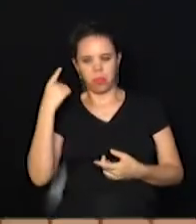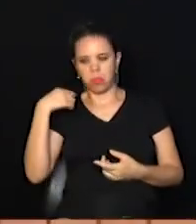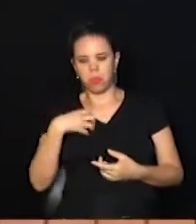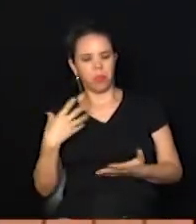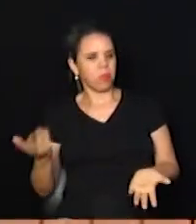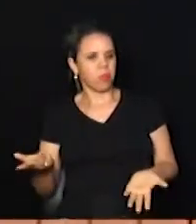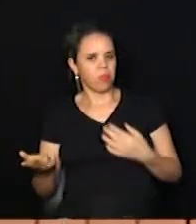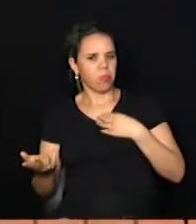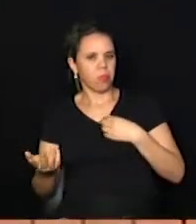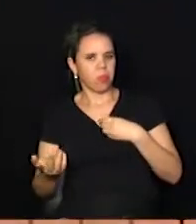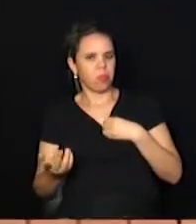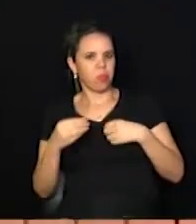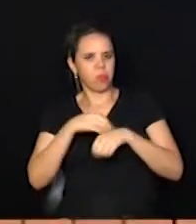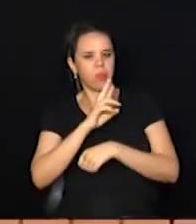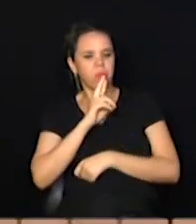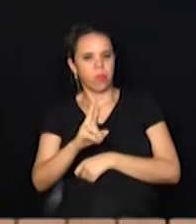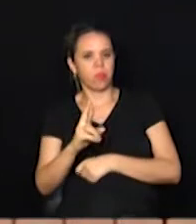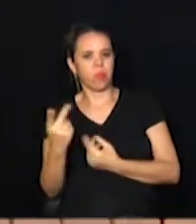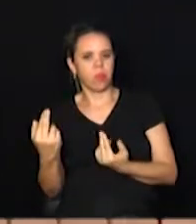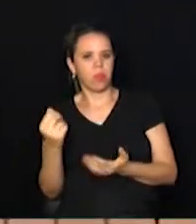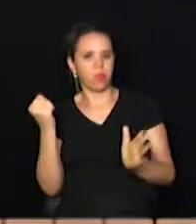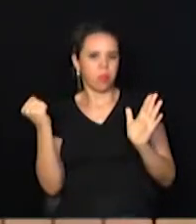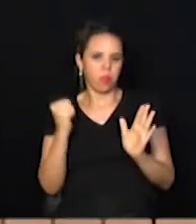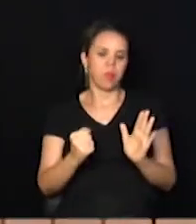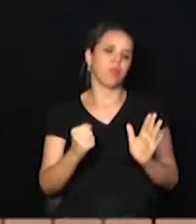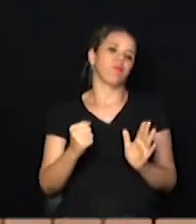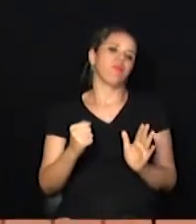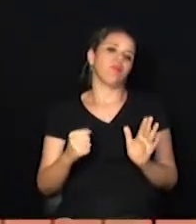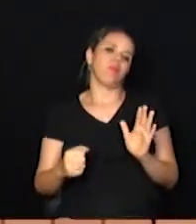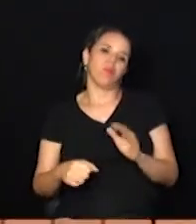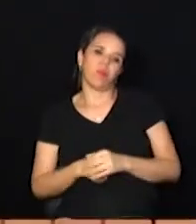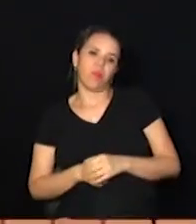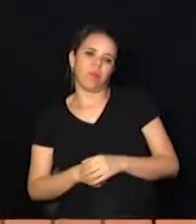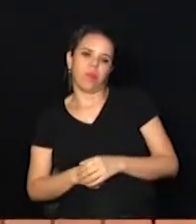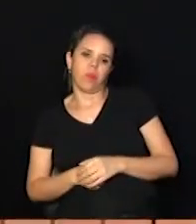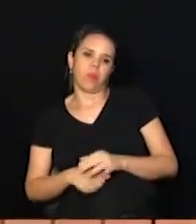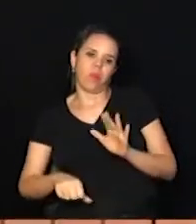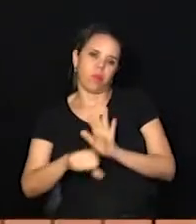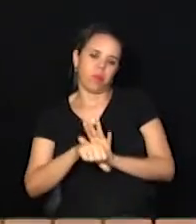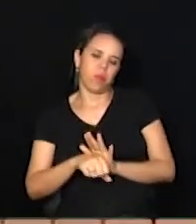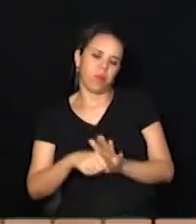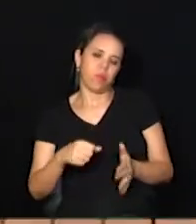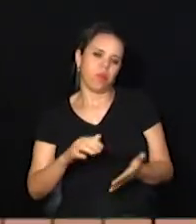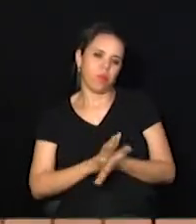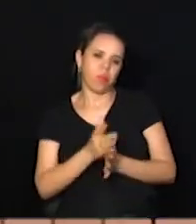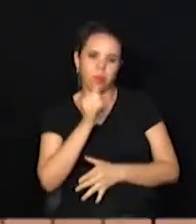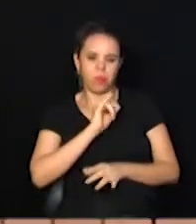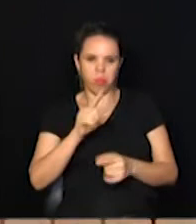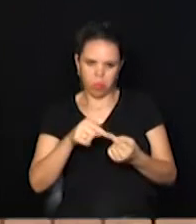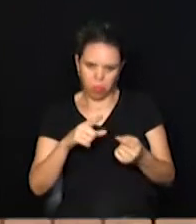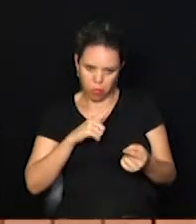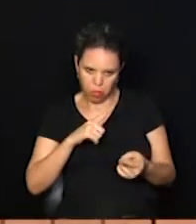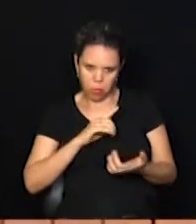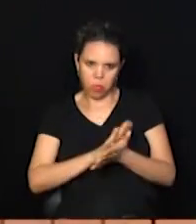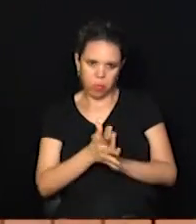né? Muitos trazem a resposta como sendo um crime banal, mas a gente sabe que aquele crime brutal, na verdade, ele tinha um objetivo que